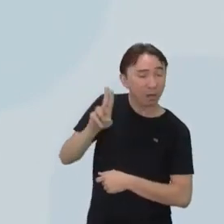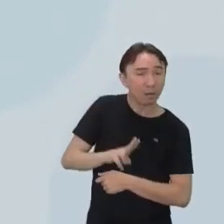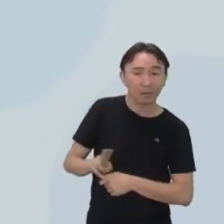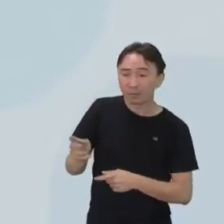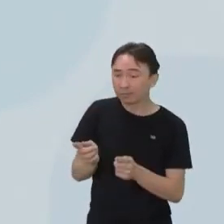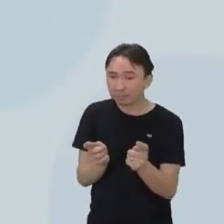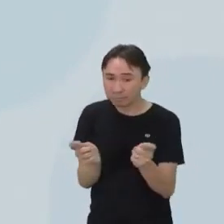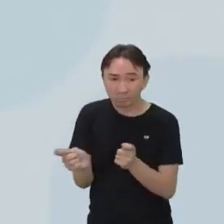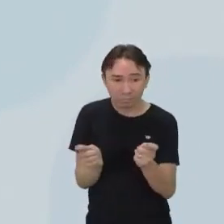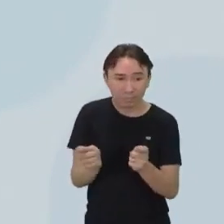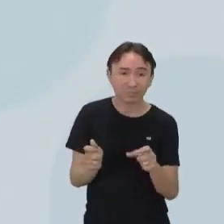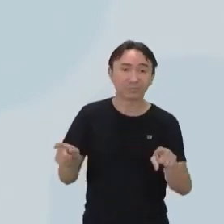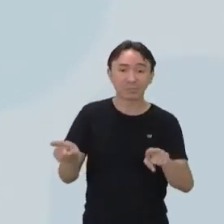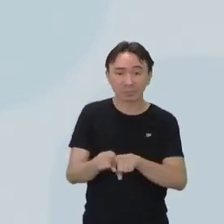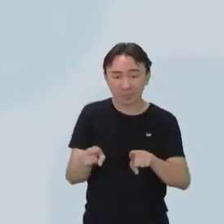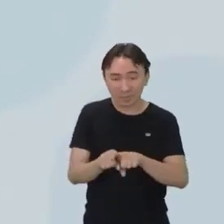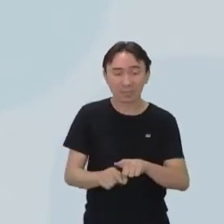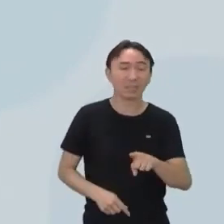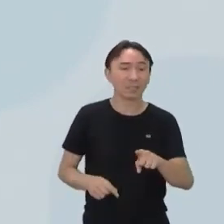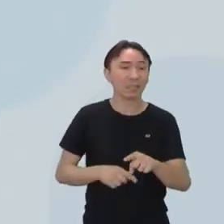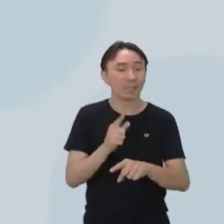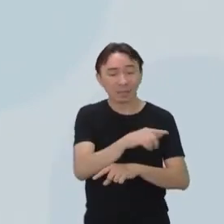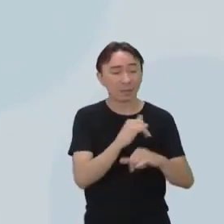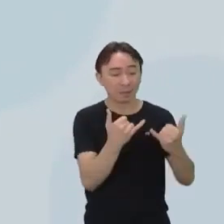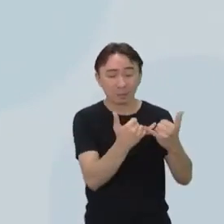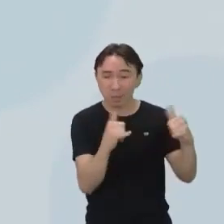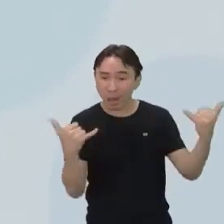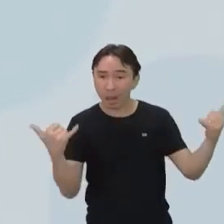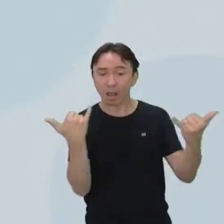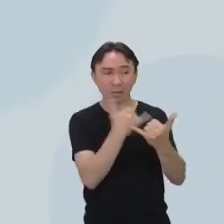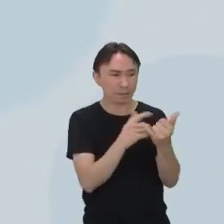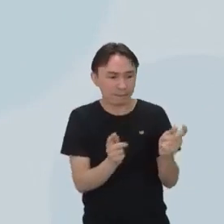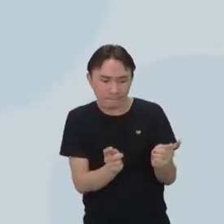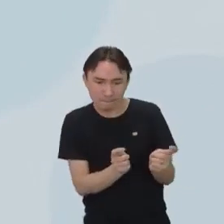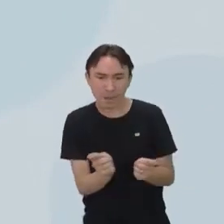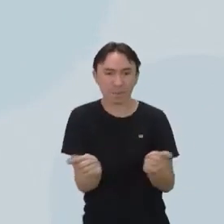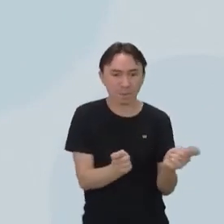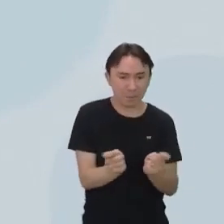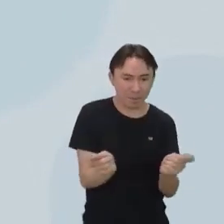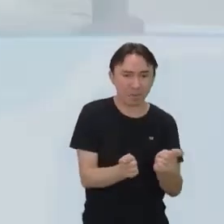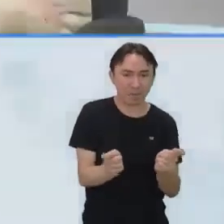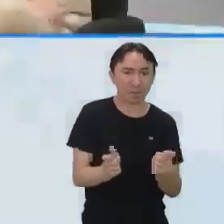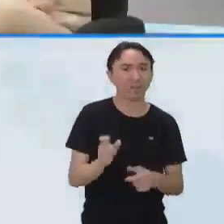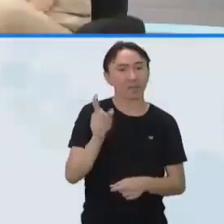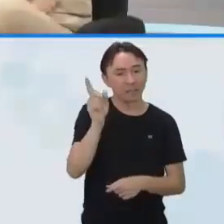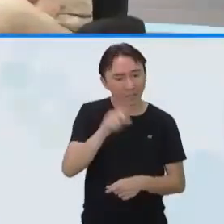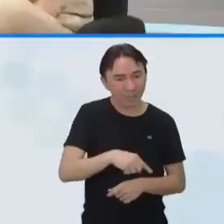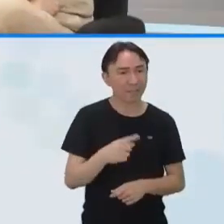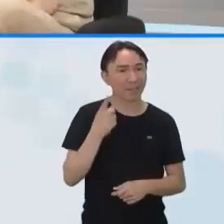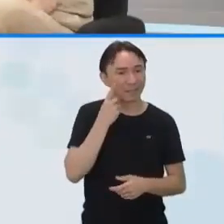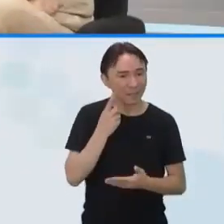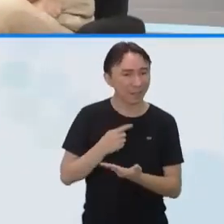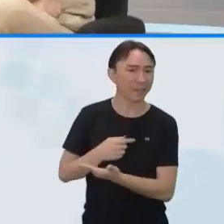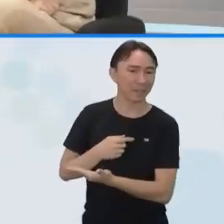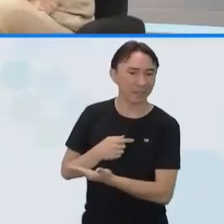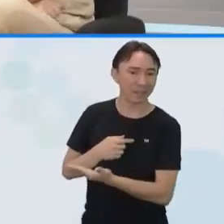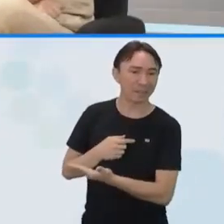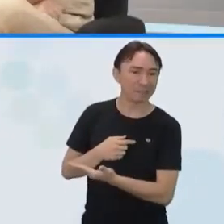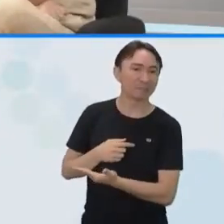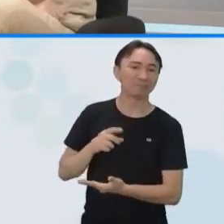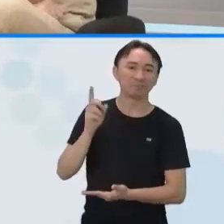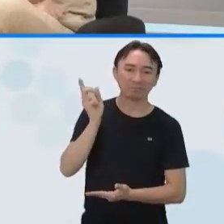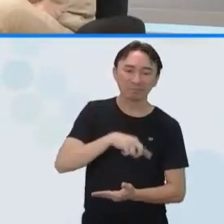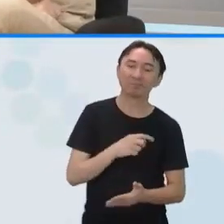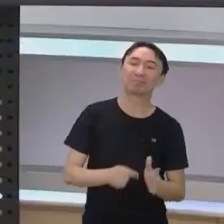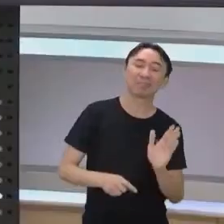economizar energia. Aí são itens de um projeto sustentável do ambiente. Professor, acho que encontramos a nossa alternativa correta,